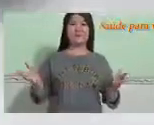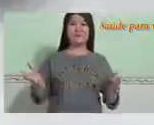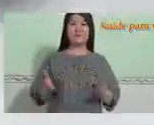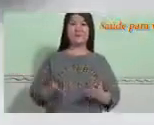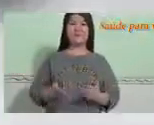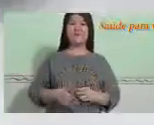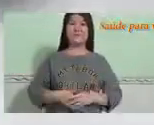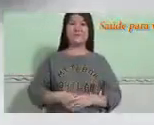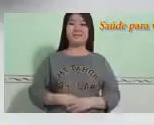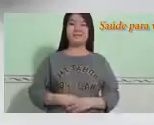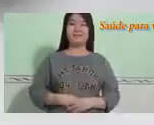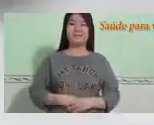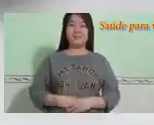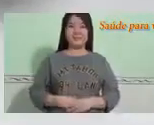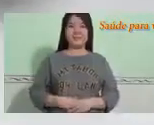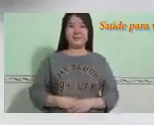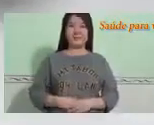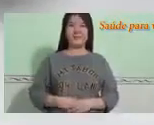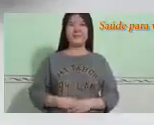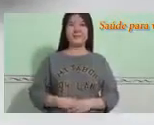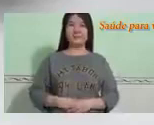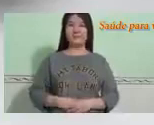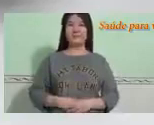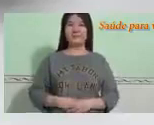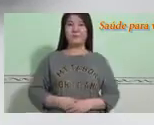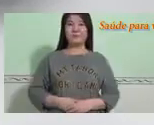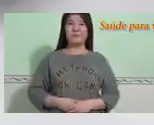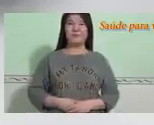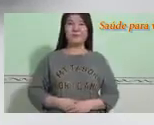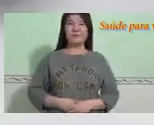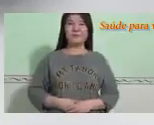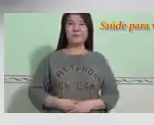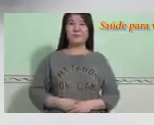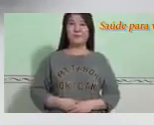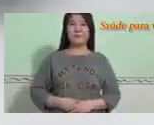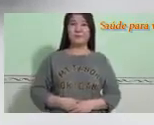que uma maior dedicação e esforço no treino ou na competição.